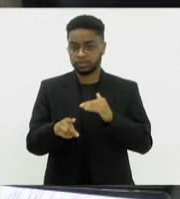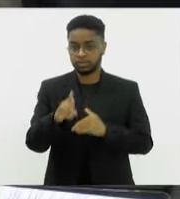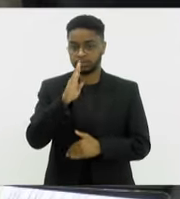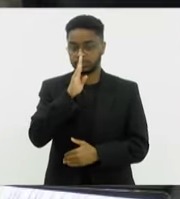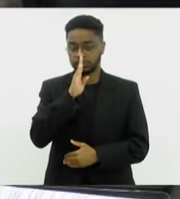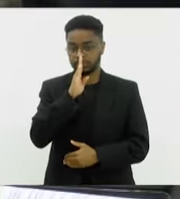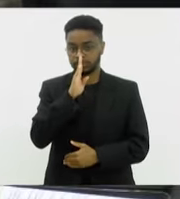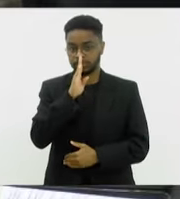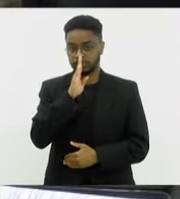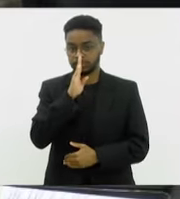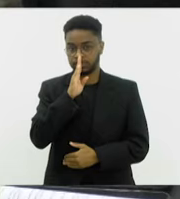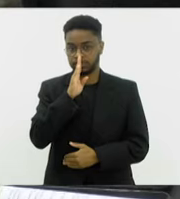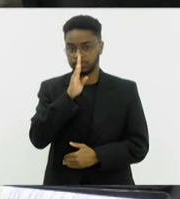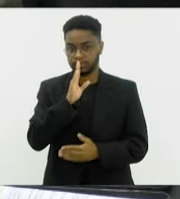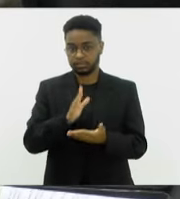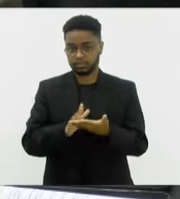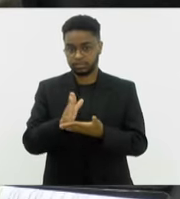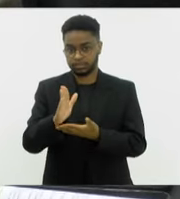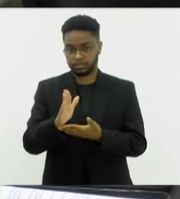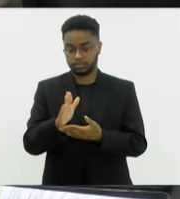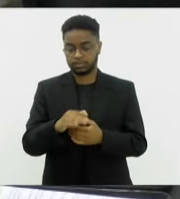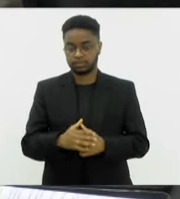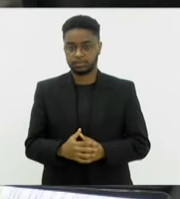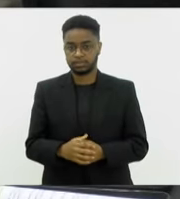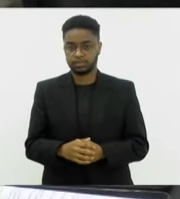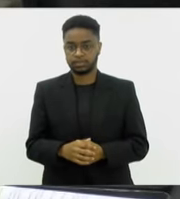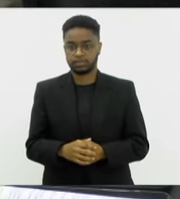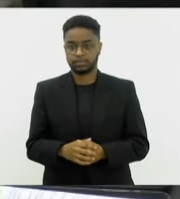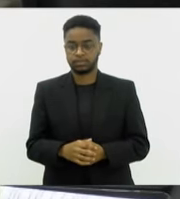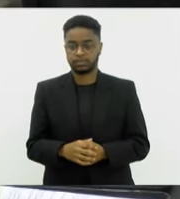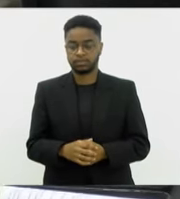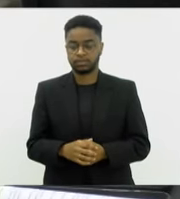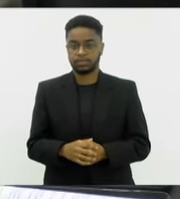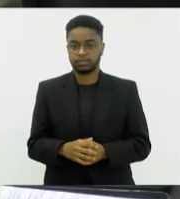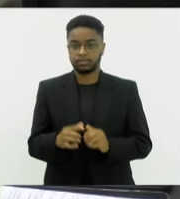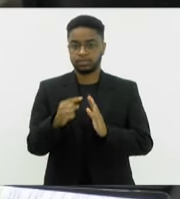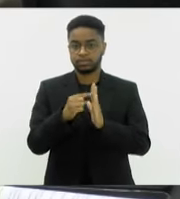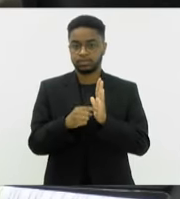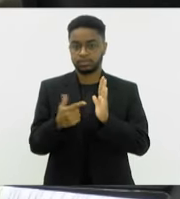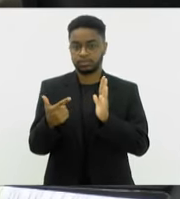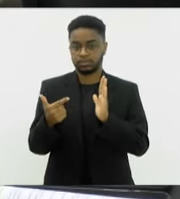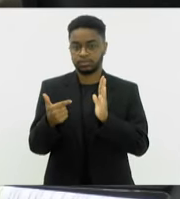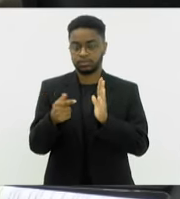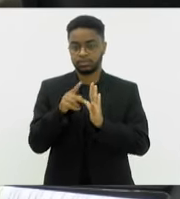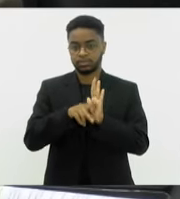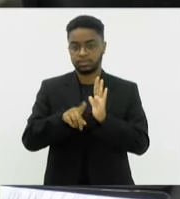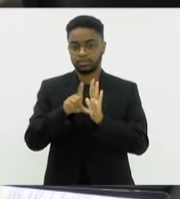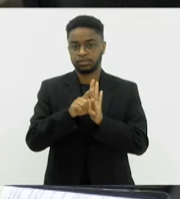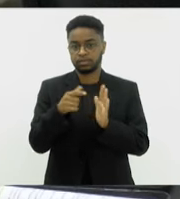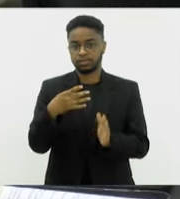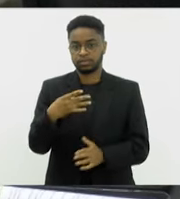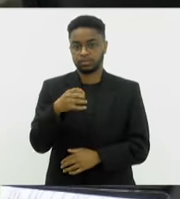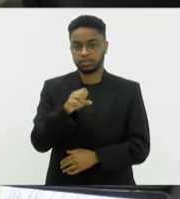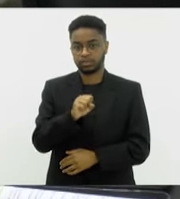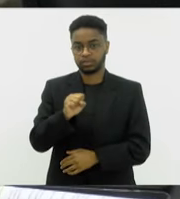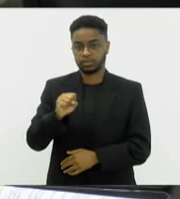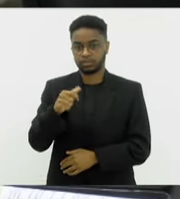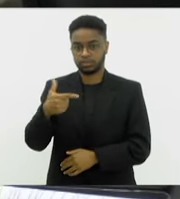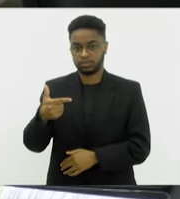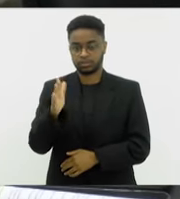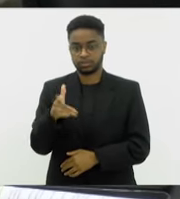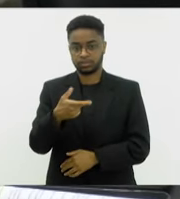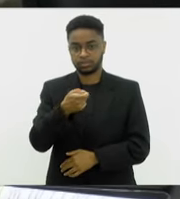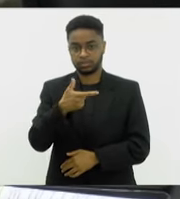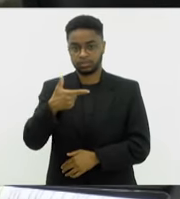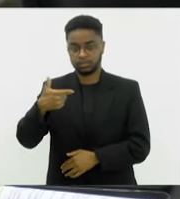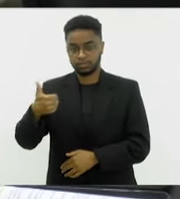permaneçam como estão. Aprovada a inconstitucionalidade. Item 12. Projeto de lei 4882 de 21, de autoria do deputado